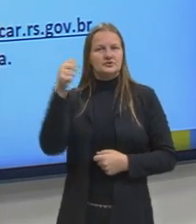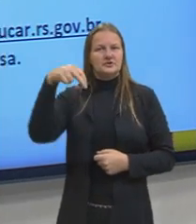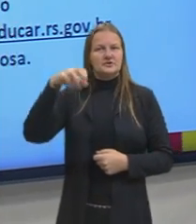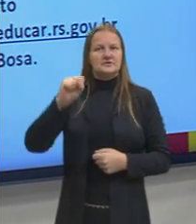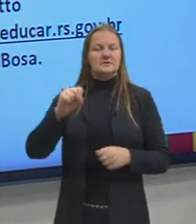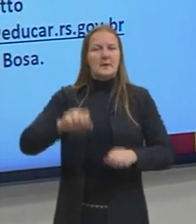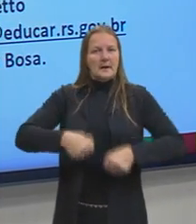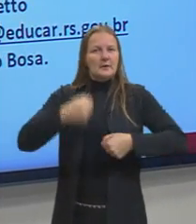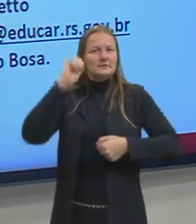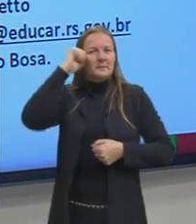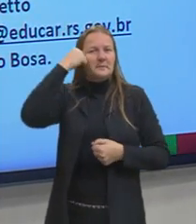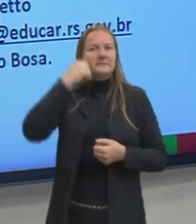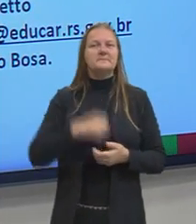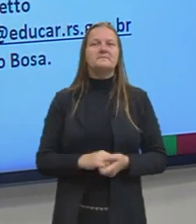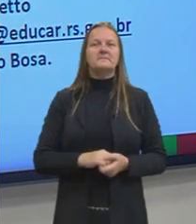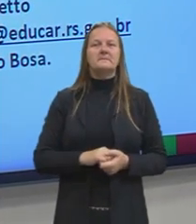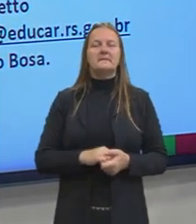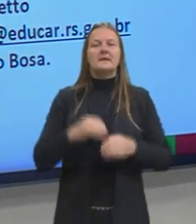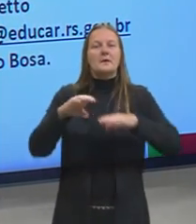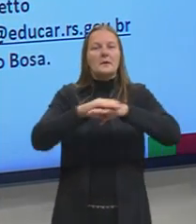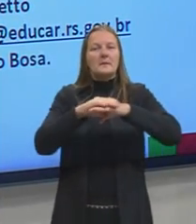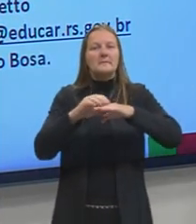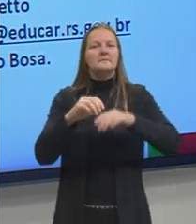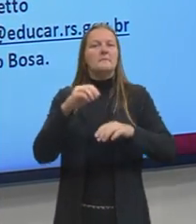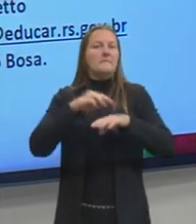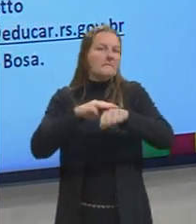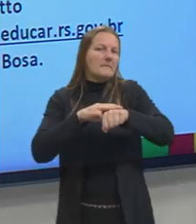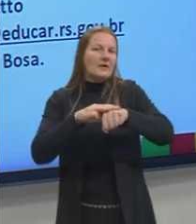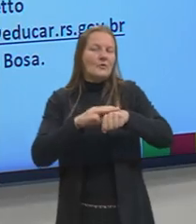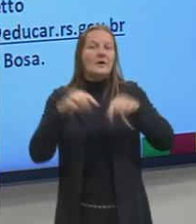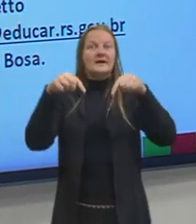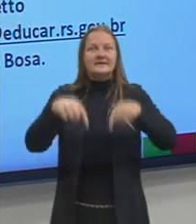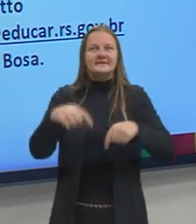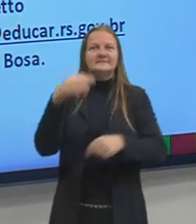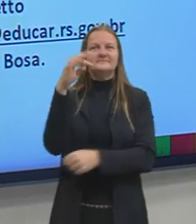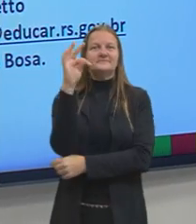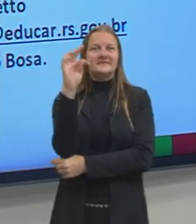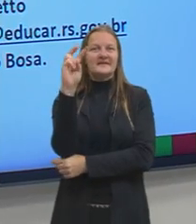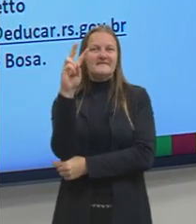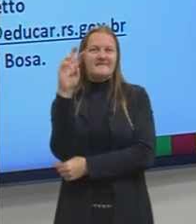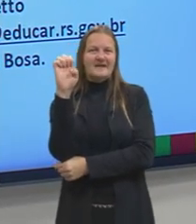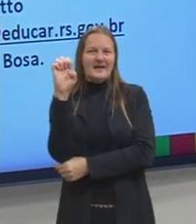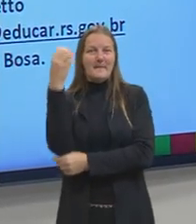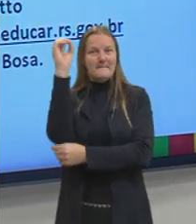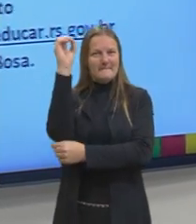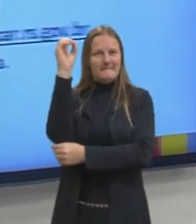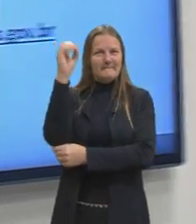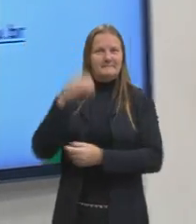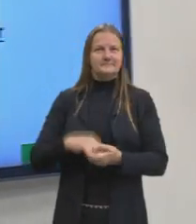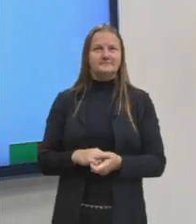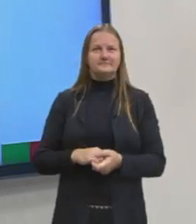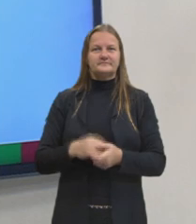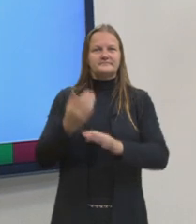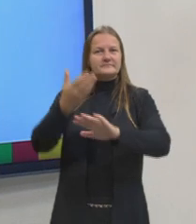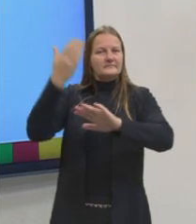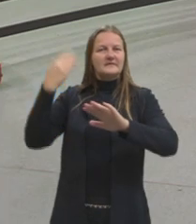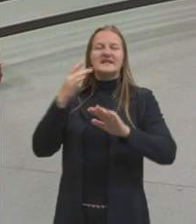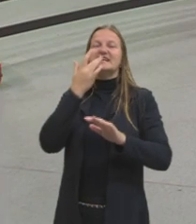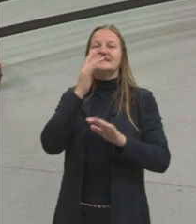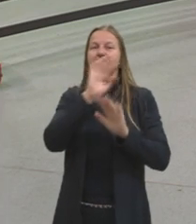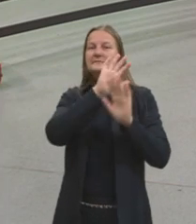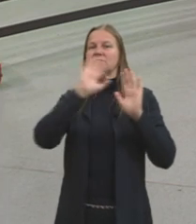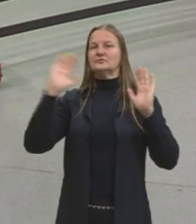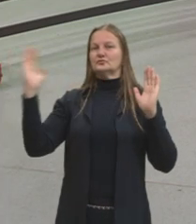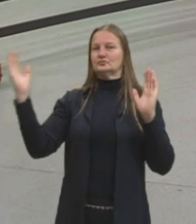e uma calça preta e um calçado marrom estou aqui nos estúdios da TV em Porto Alegre atrás de mim tem um